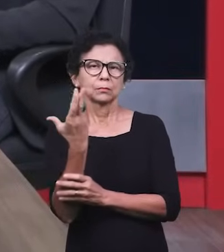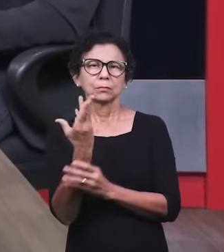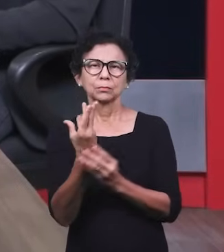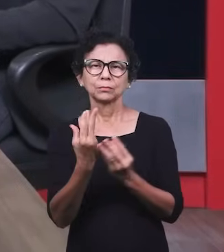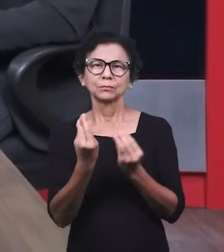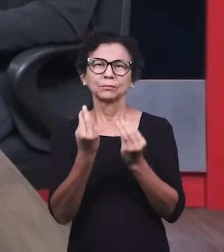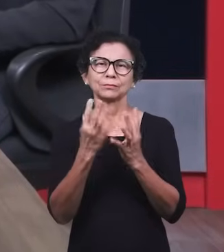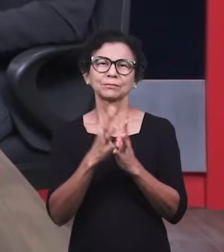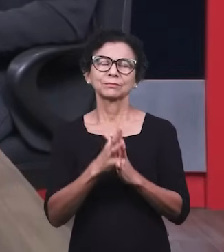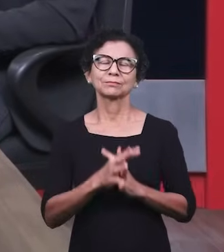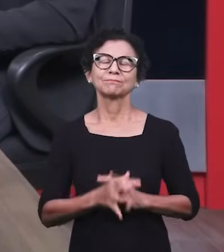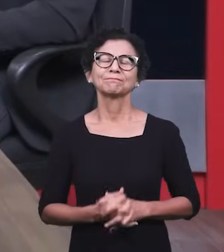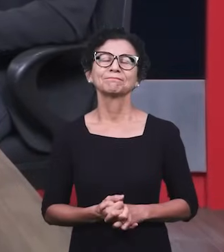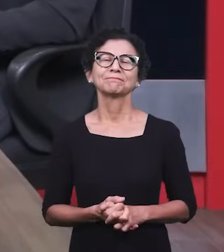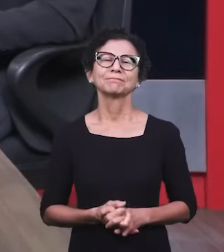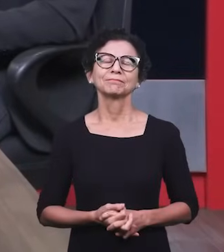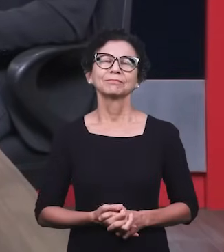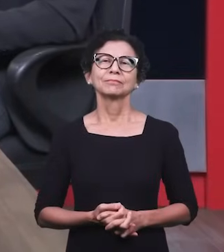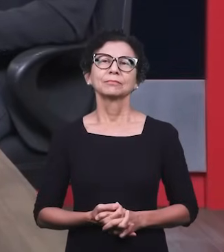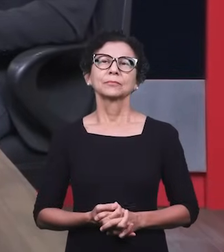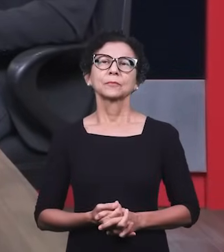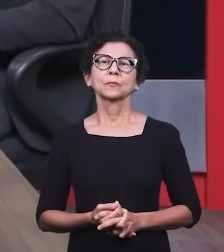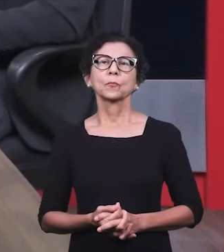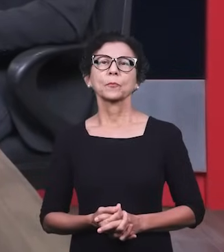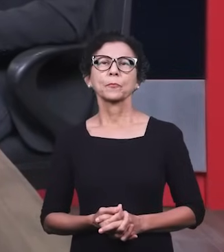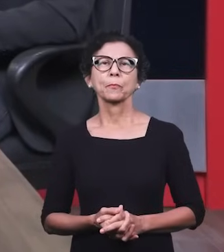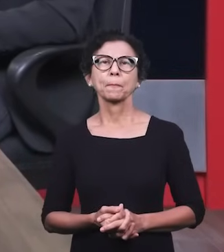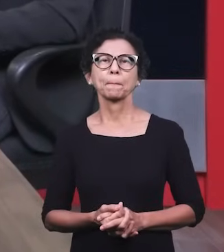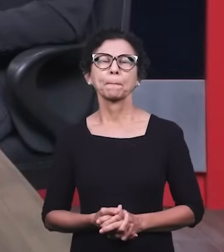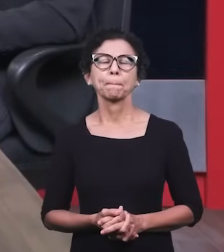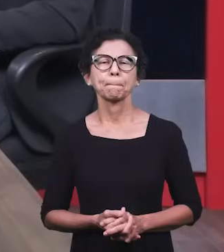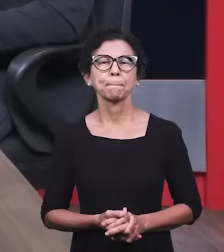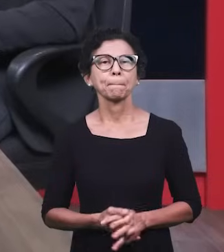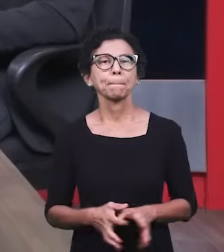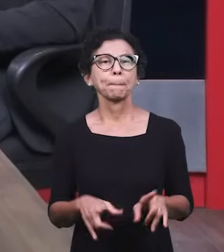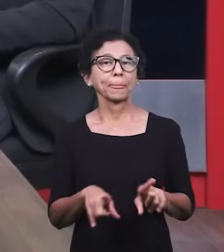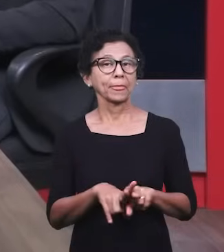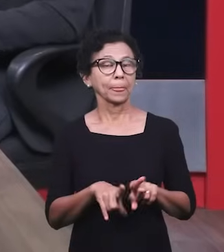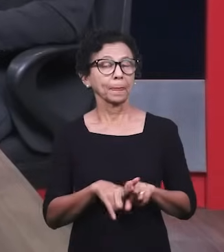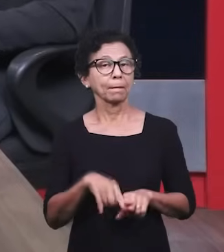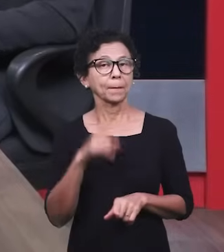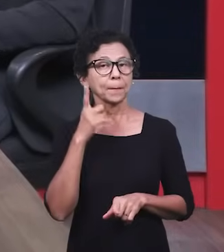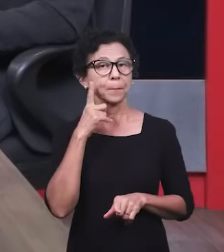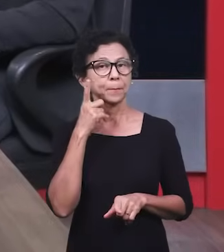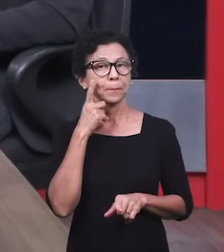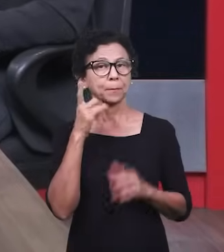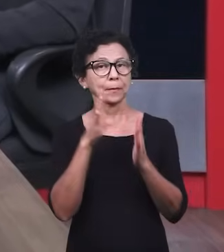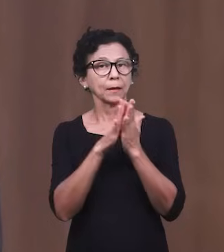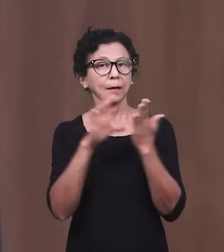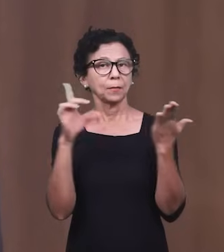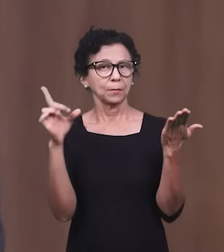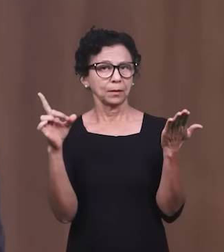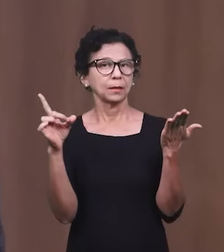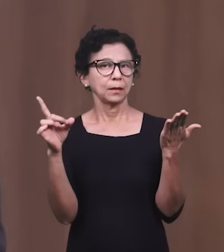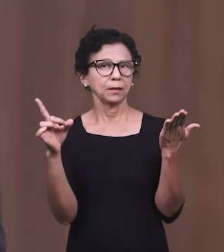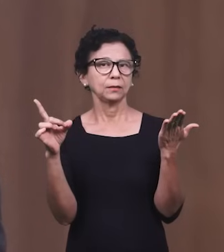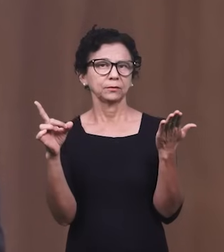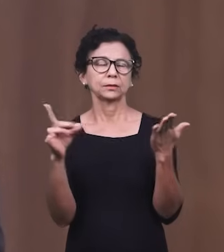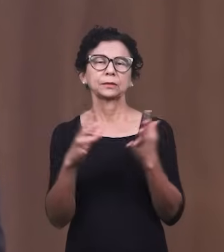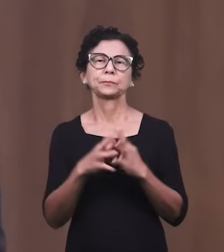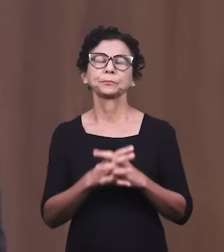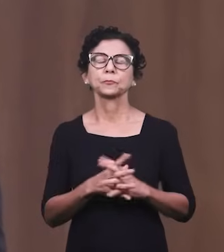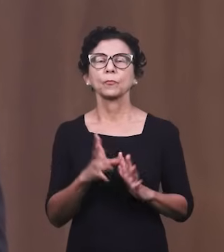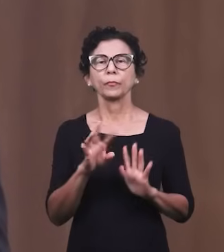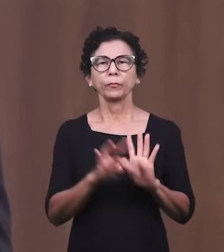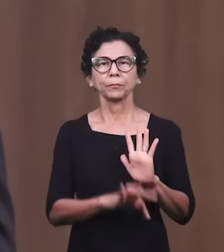que é realmente algo extraordinário isso e quando a gente olha até mesmo pra palavra pastor eu me lembro eu até deixei